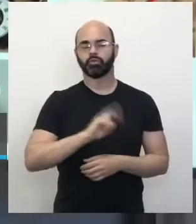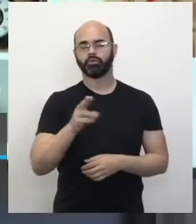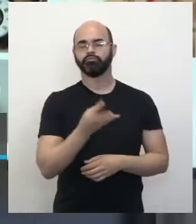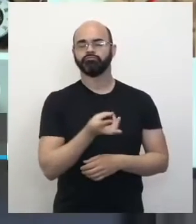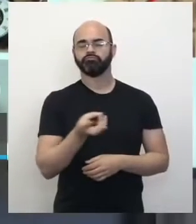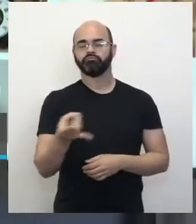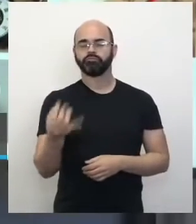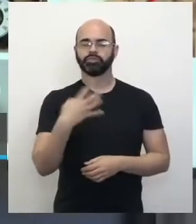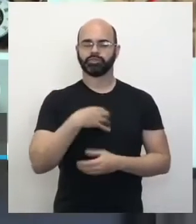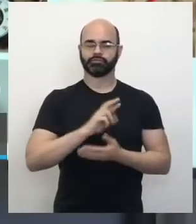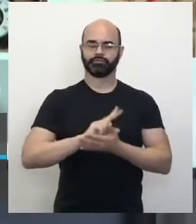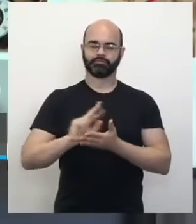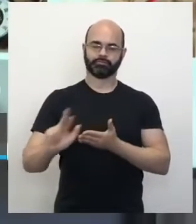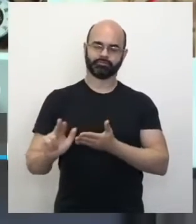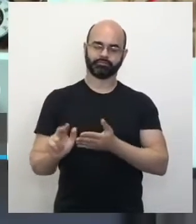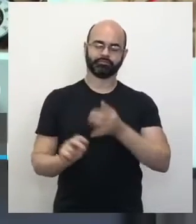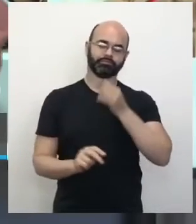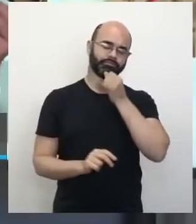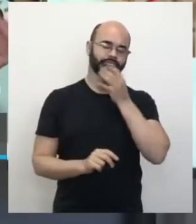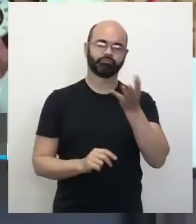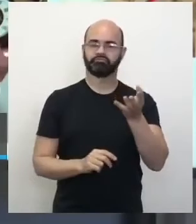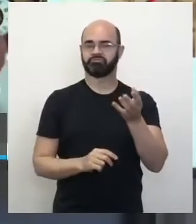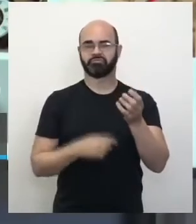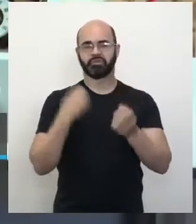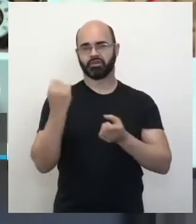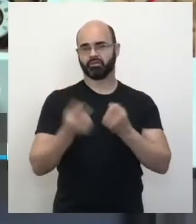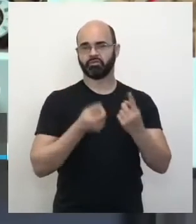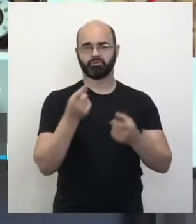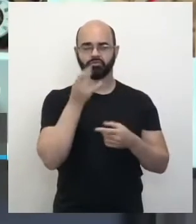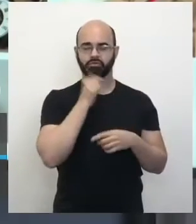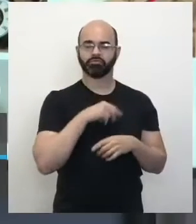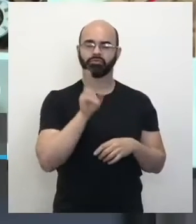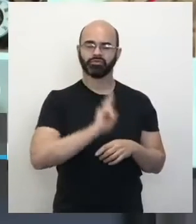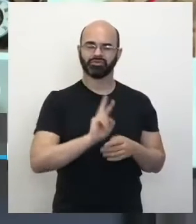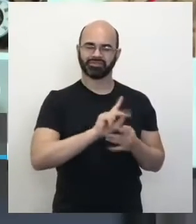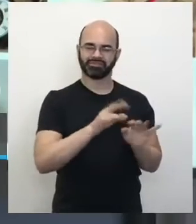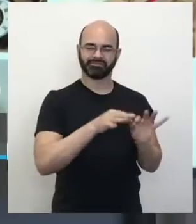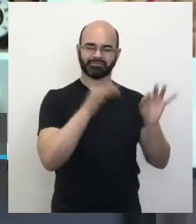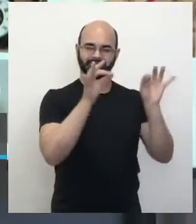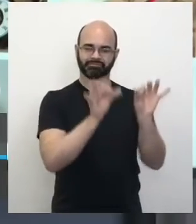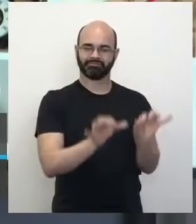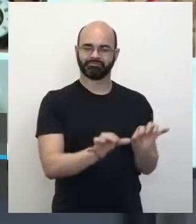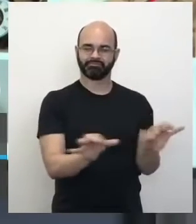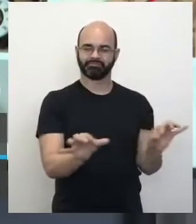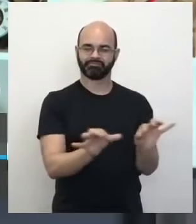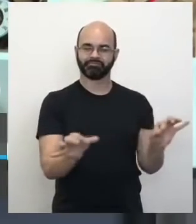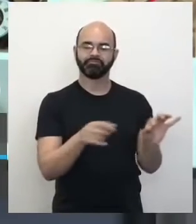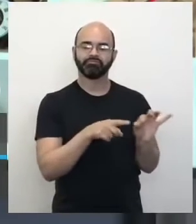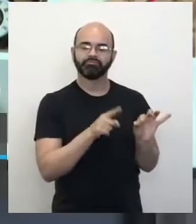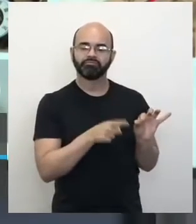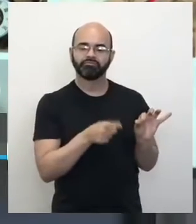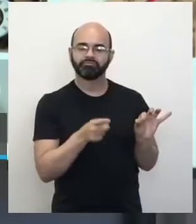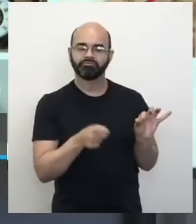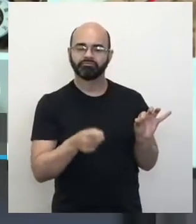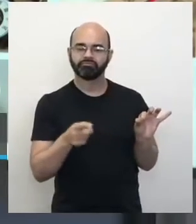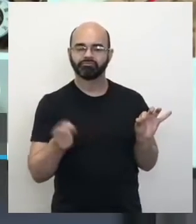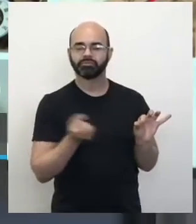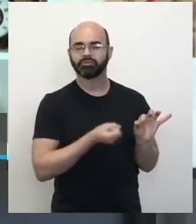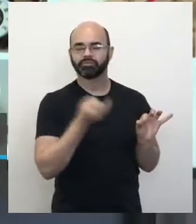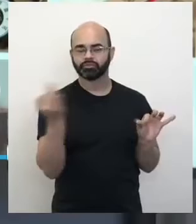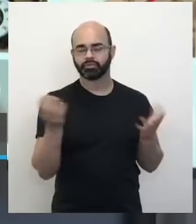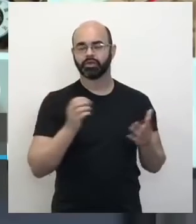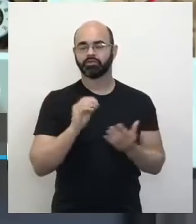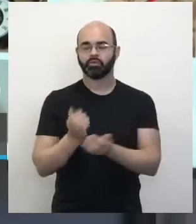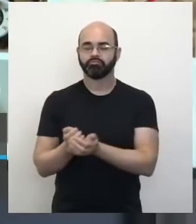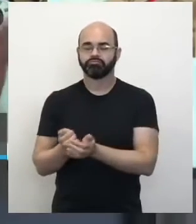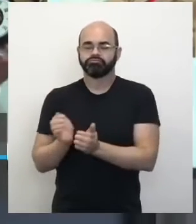nós utilizamos instrumentos de medição, né? Outras nós utilizamos até